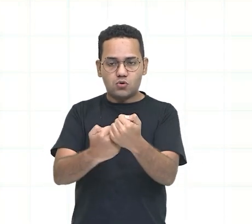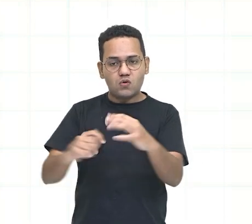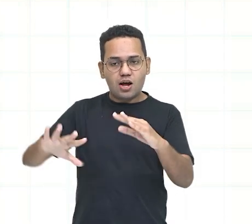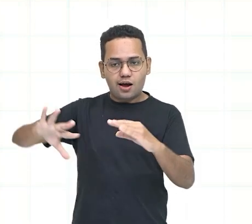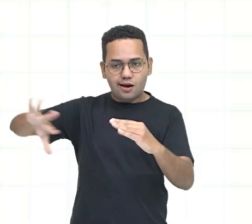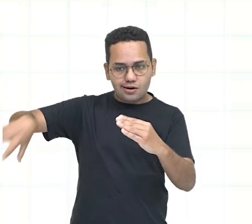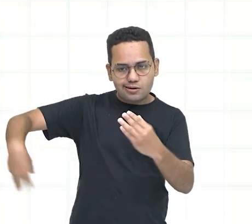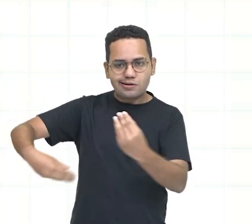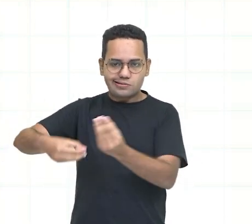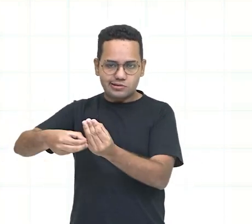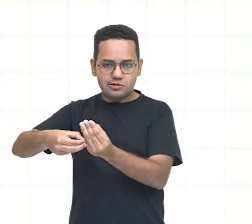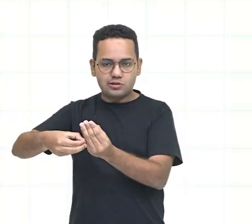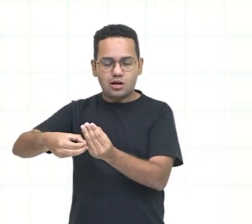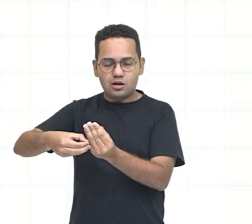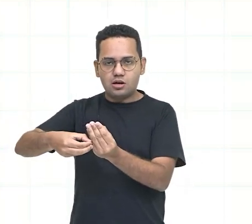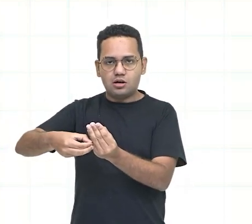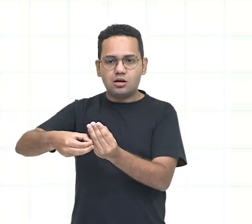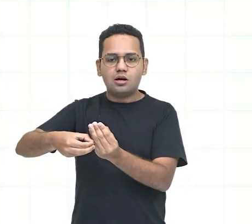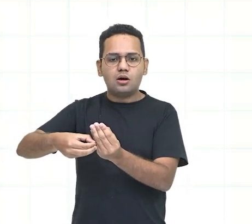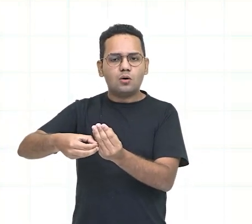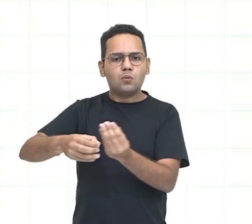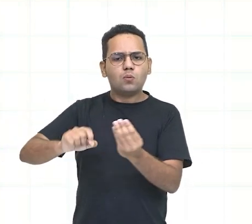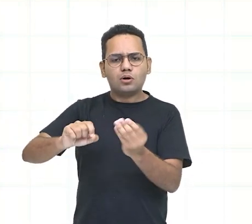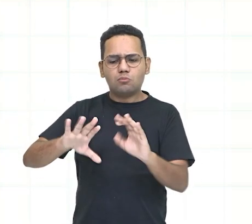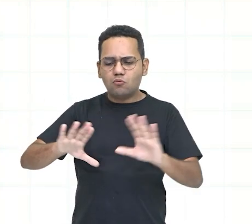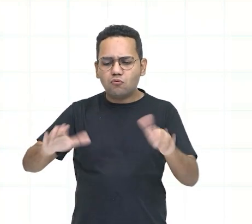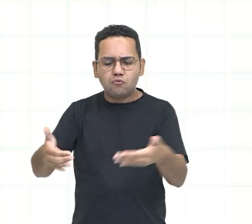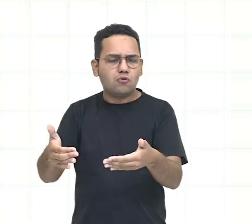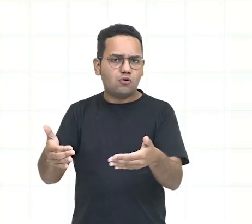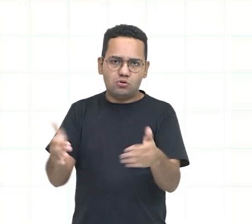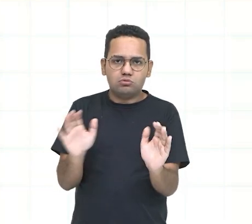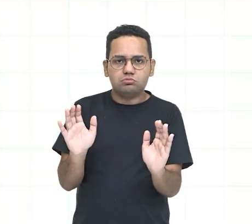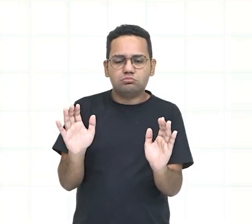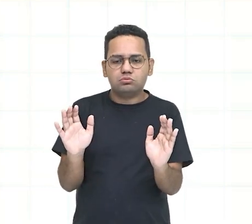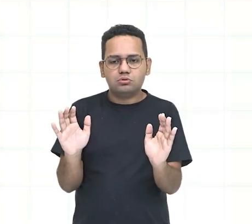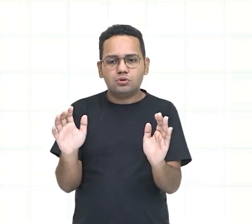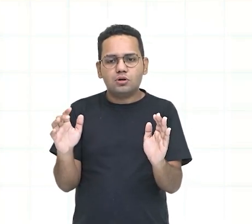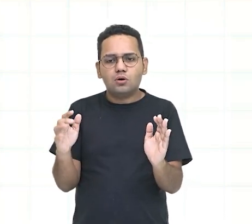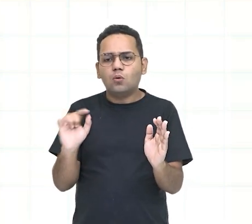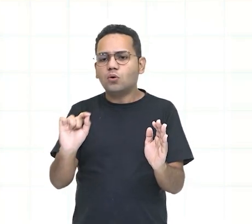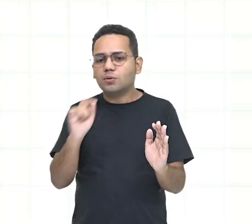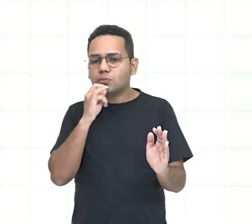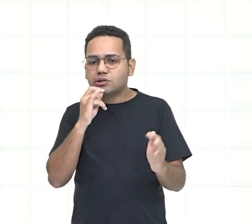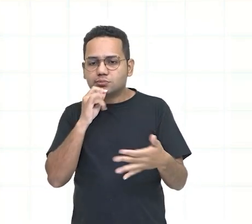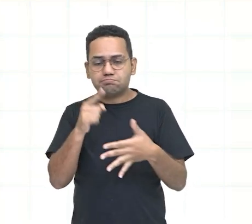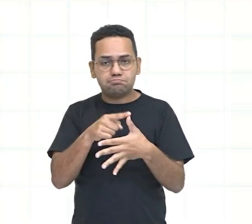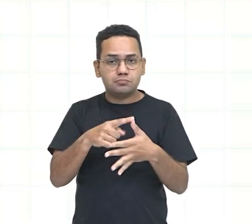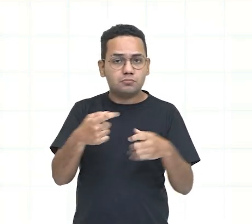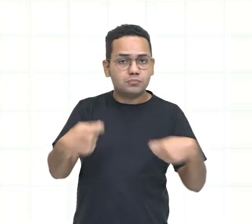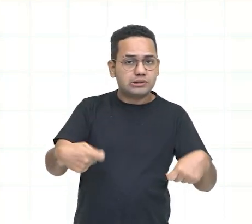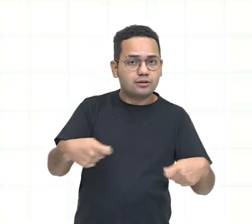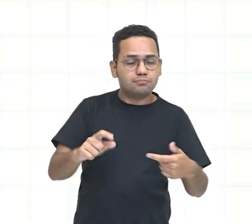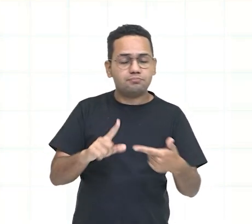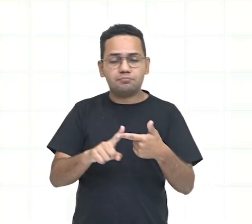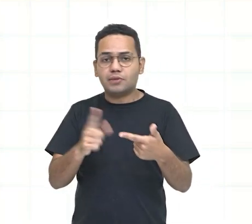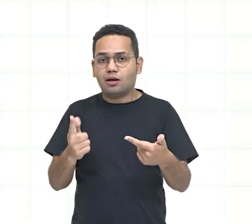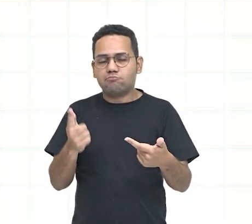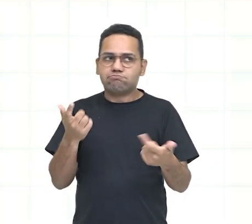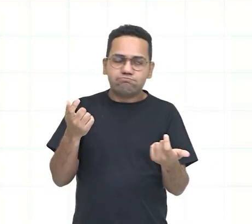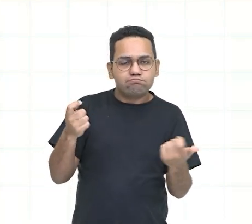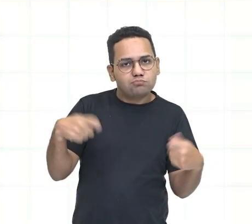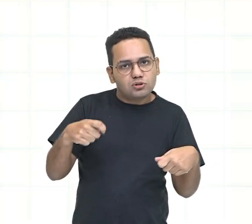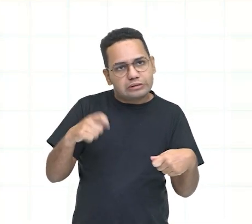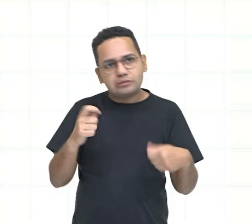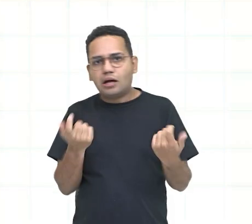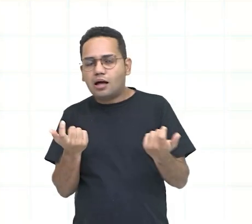verbo principal um sentido específico, que pode ser de necessidade, de possibilidade,